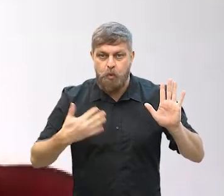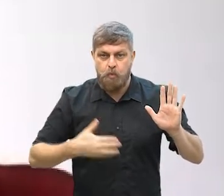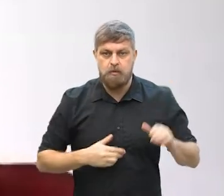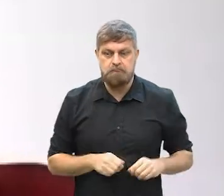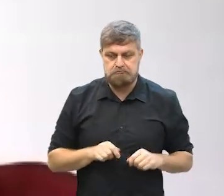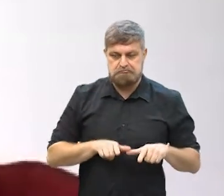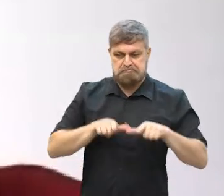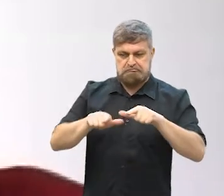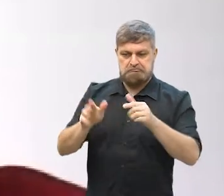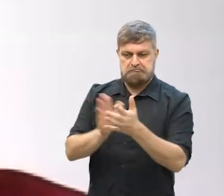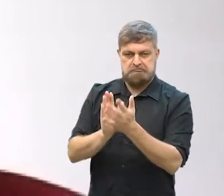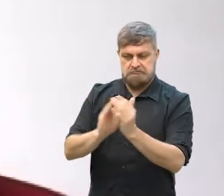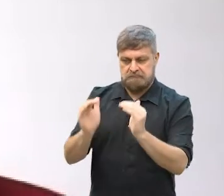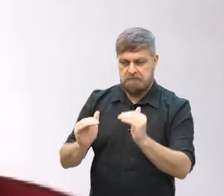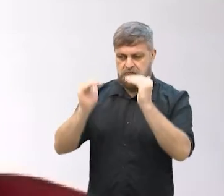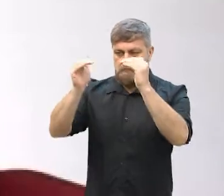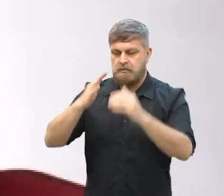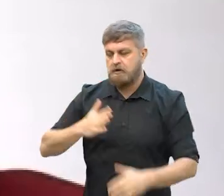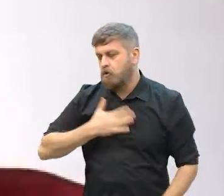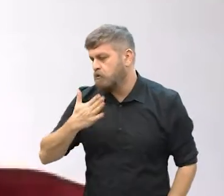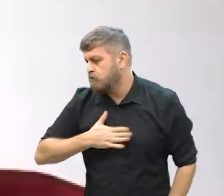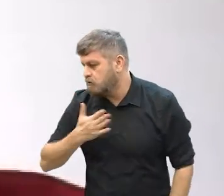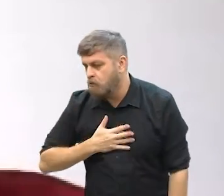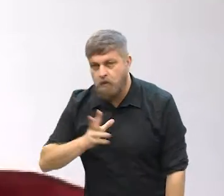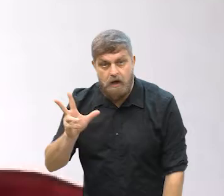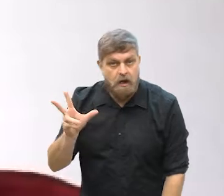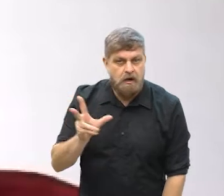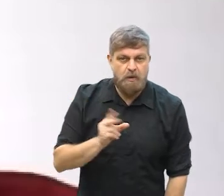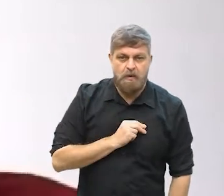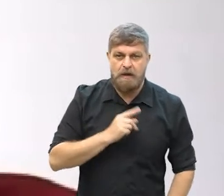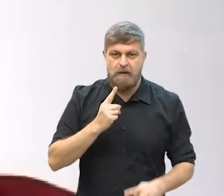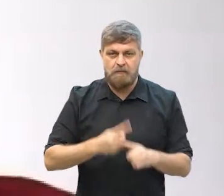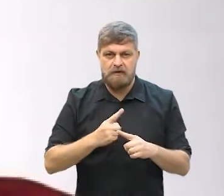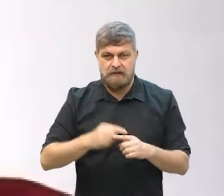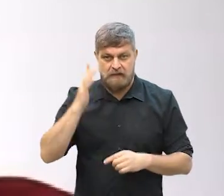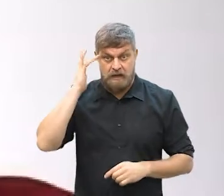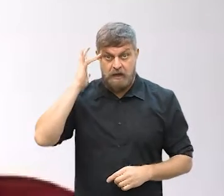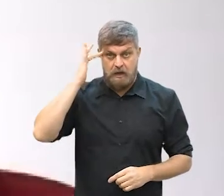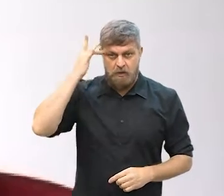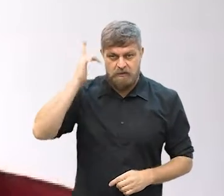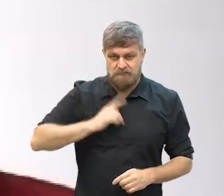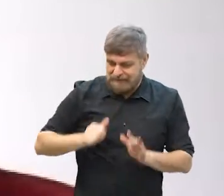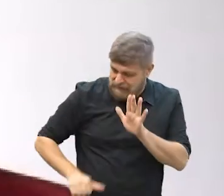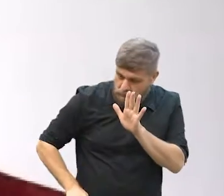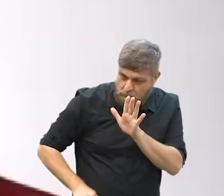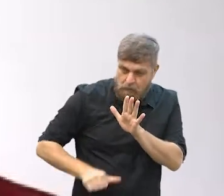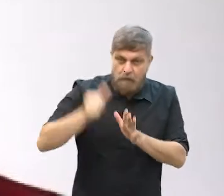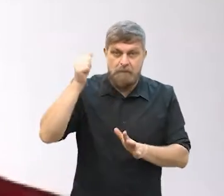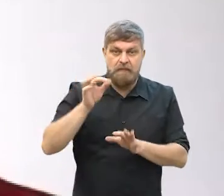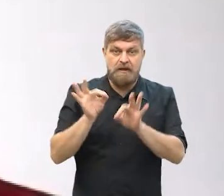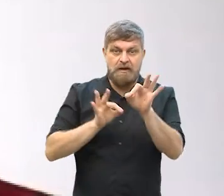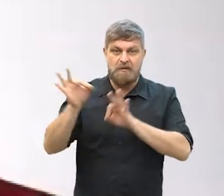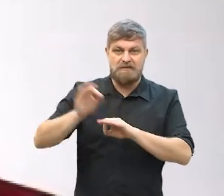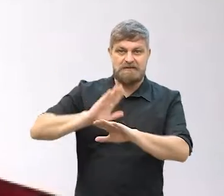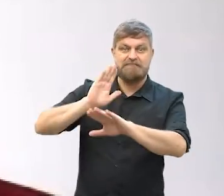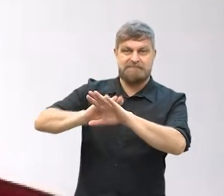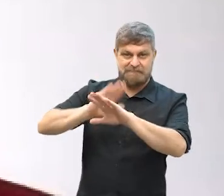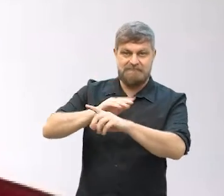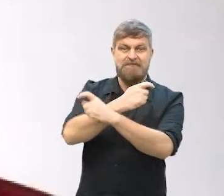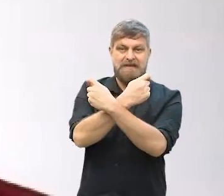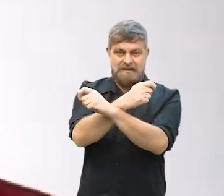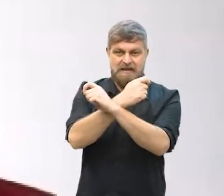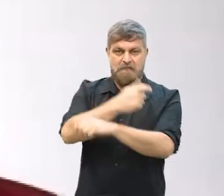menção honrosa. Então, para mim foi uma surpresa muito grande, afinal de contas, foi, acho que o primeiro grande projeto que eu fiz na